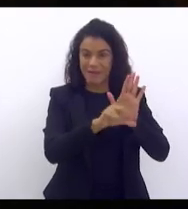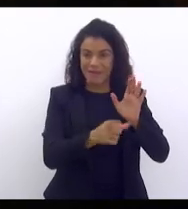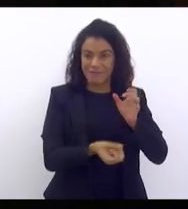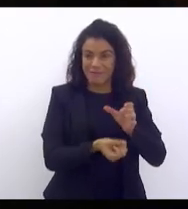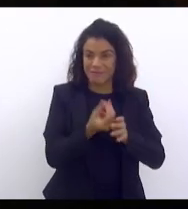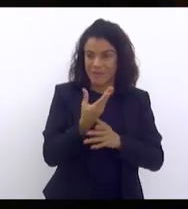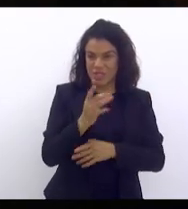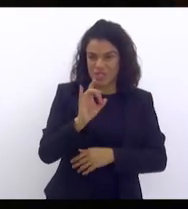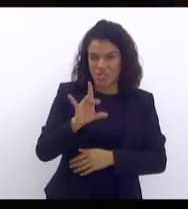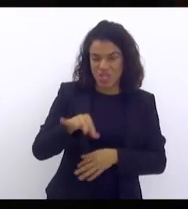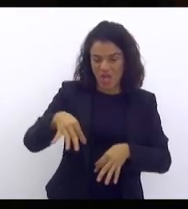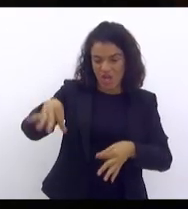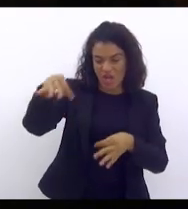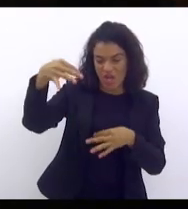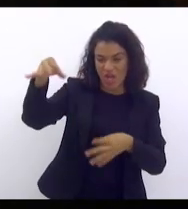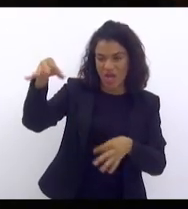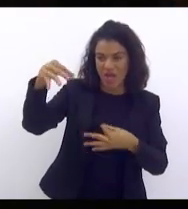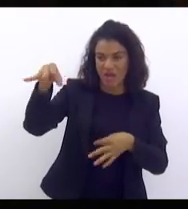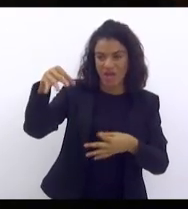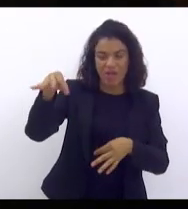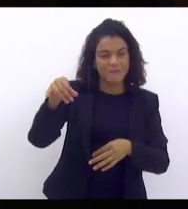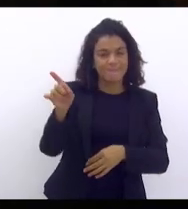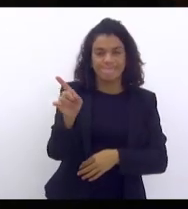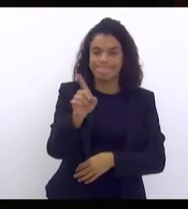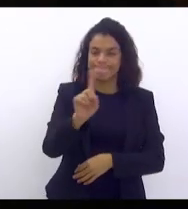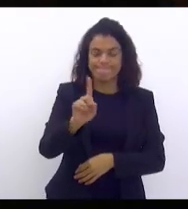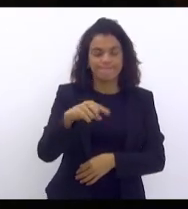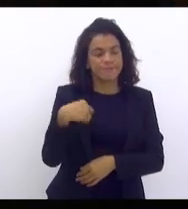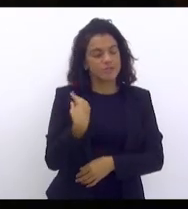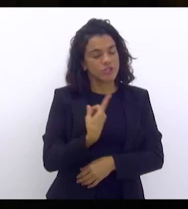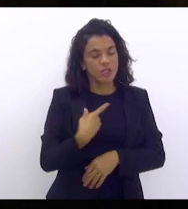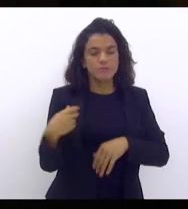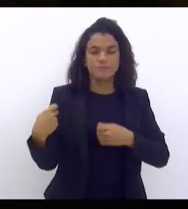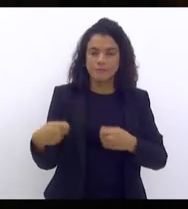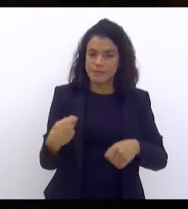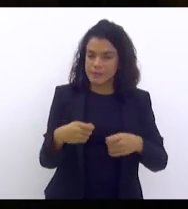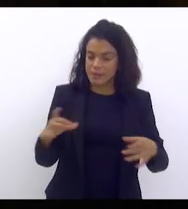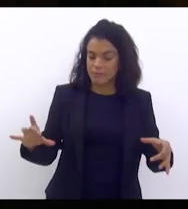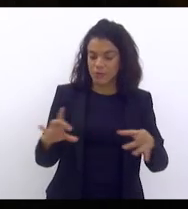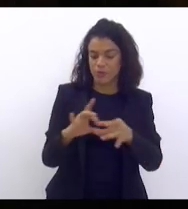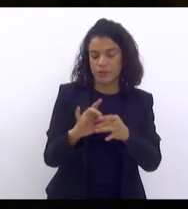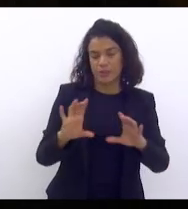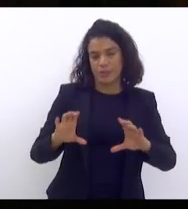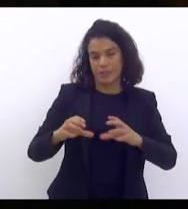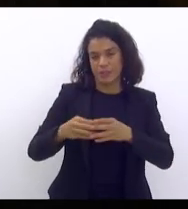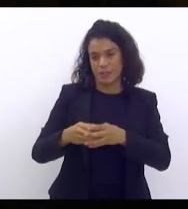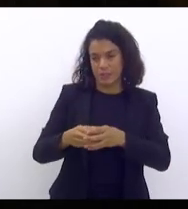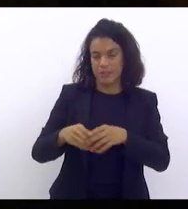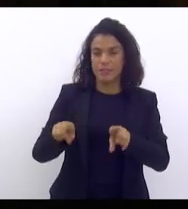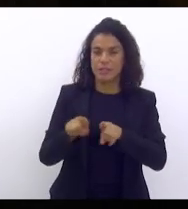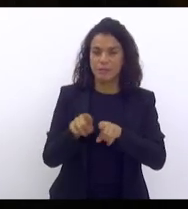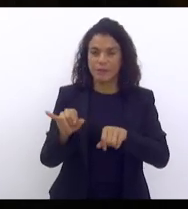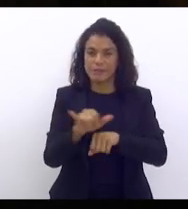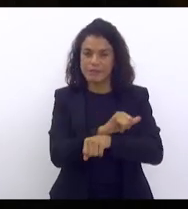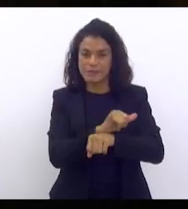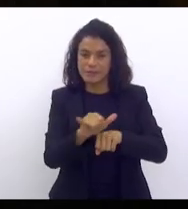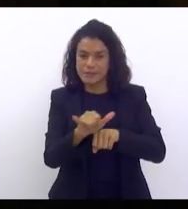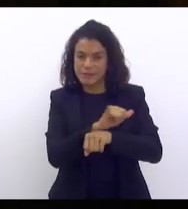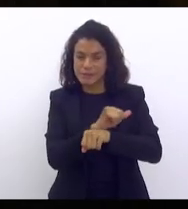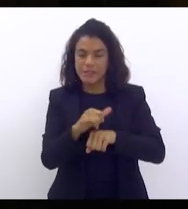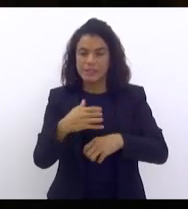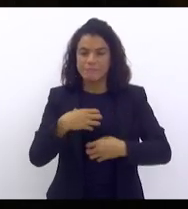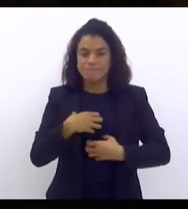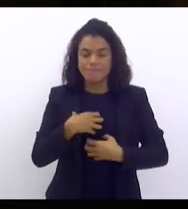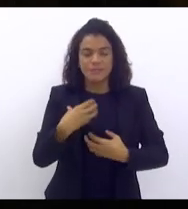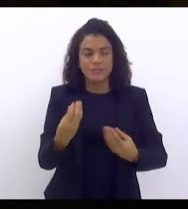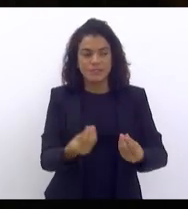só no papel. É, nós precisamos unir a categoria e, de alguma forma,